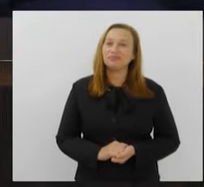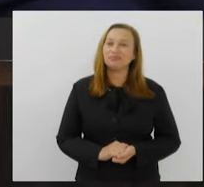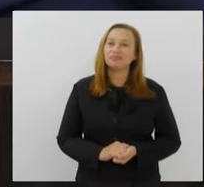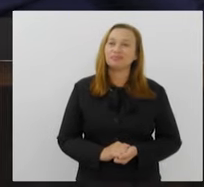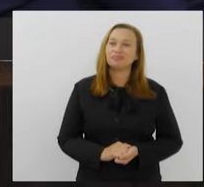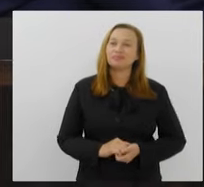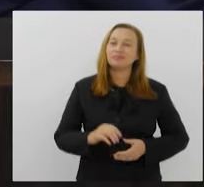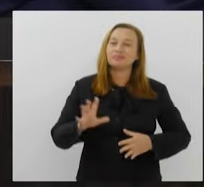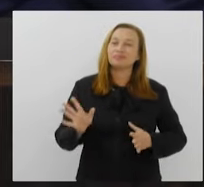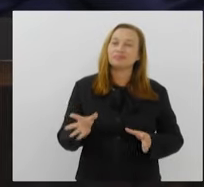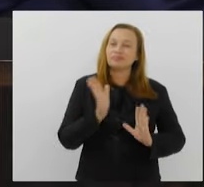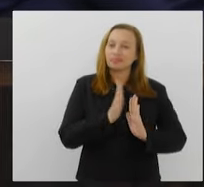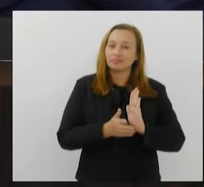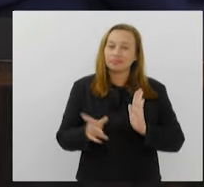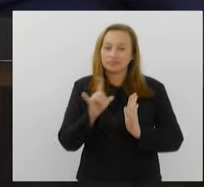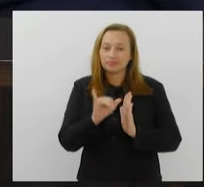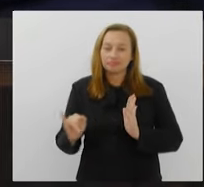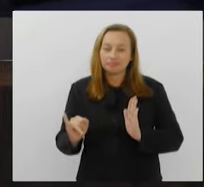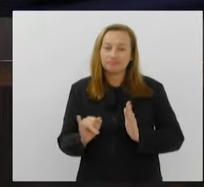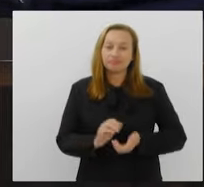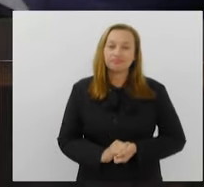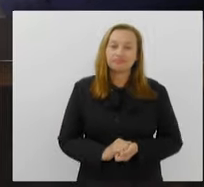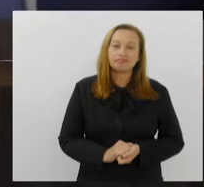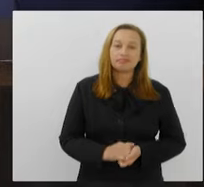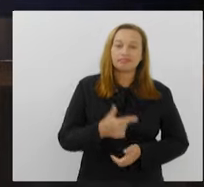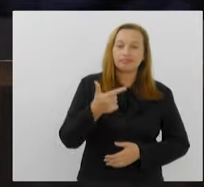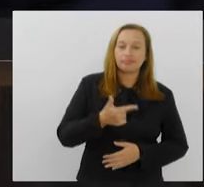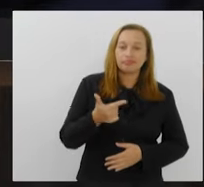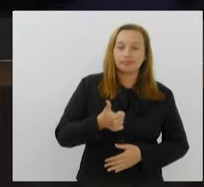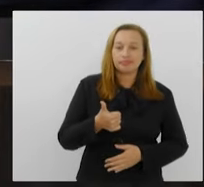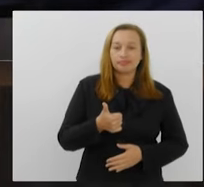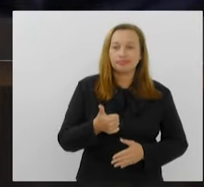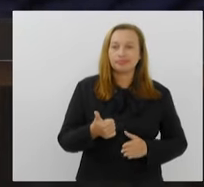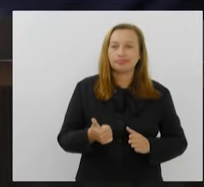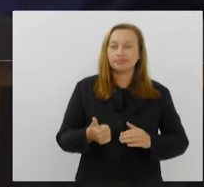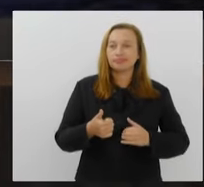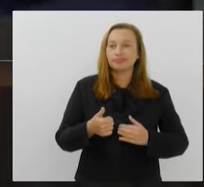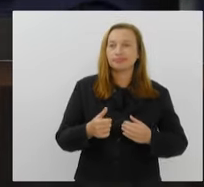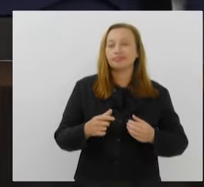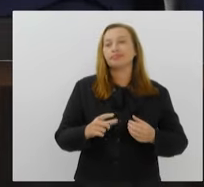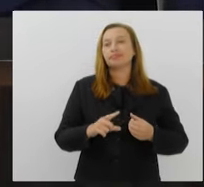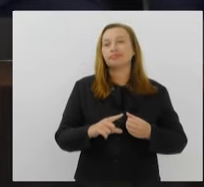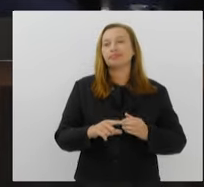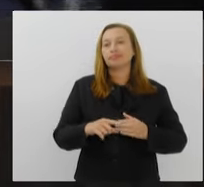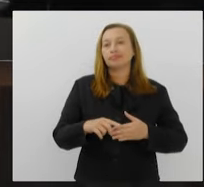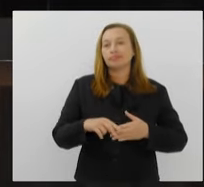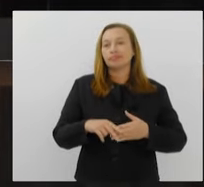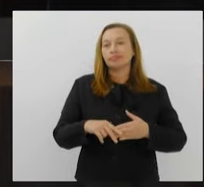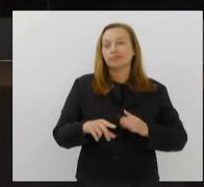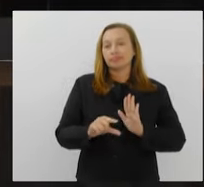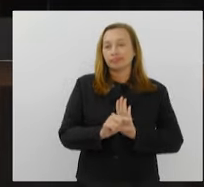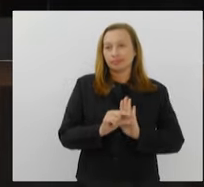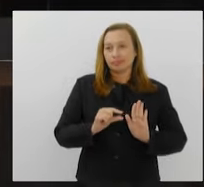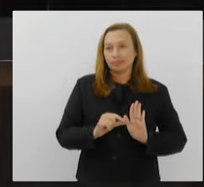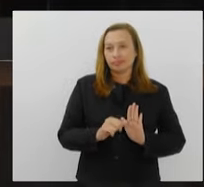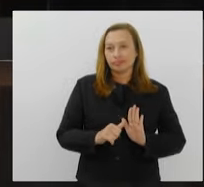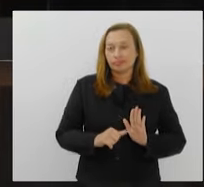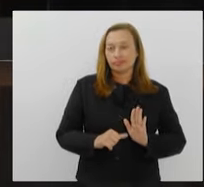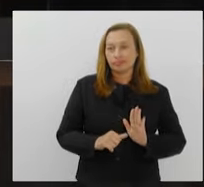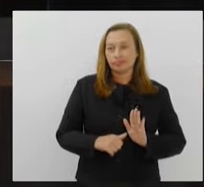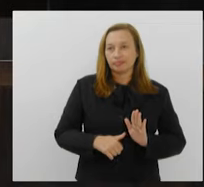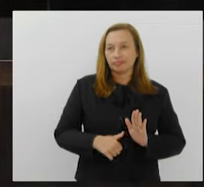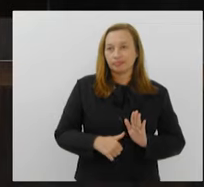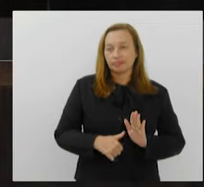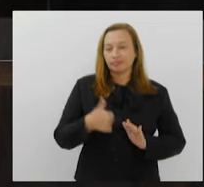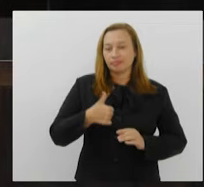Incluídos na ordem do dia, de acordo com o parágrafo 1º do artigo 47 do Regimento Interno, em tramitação ordinária,